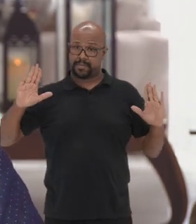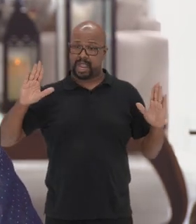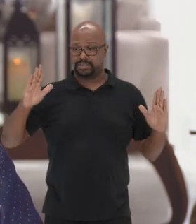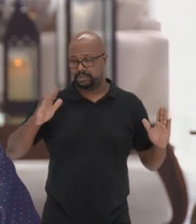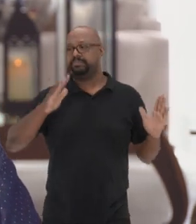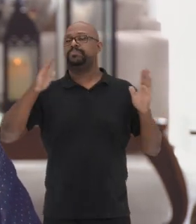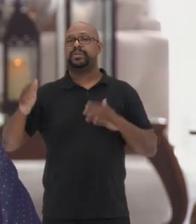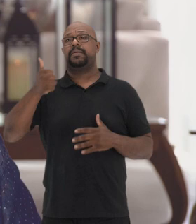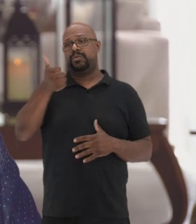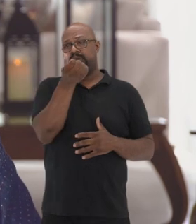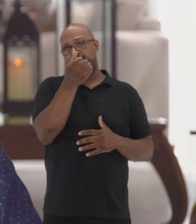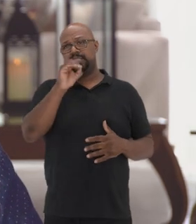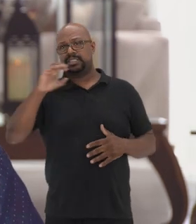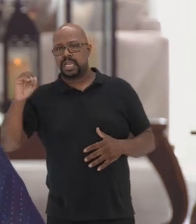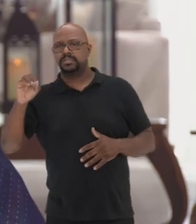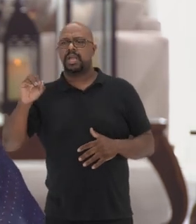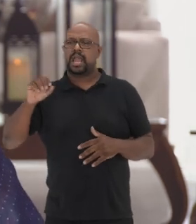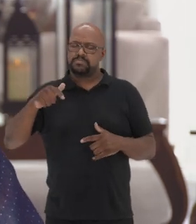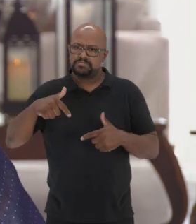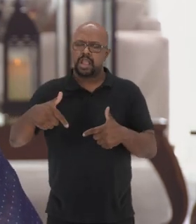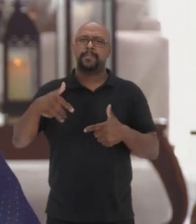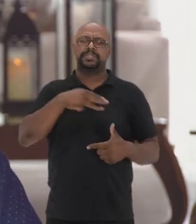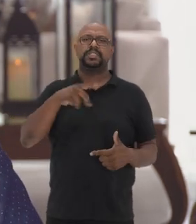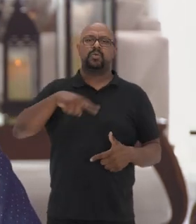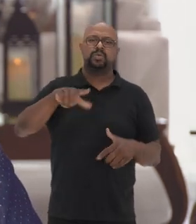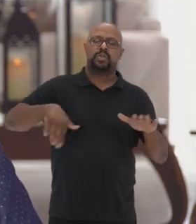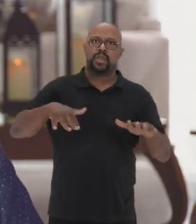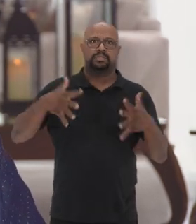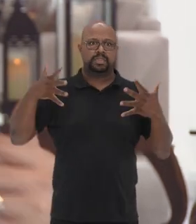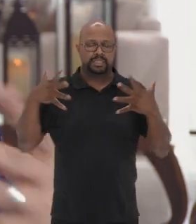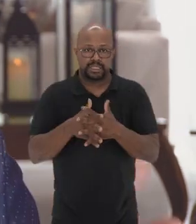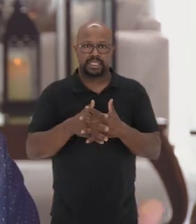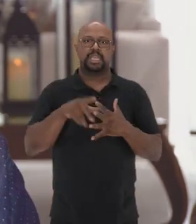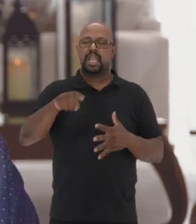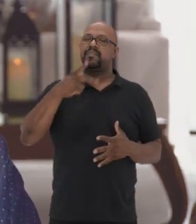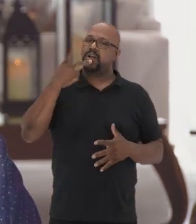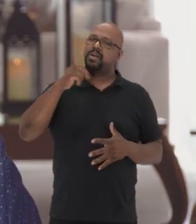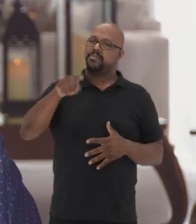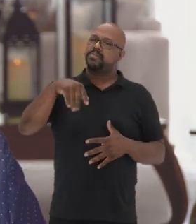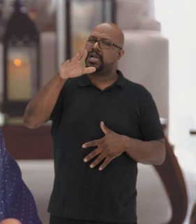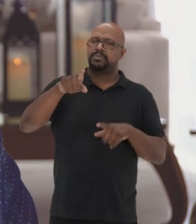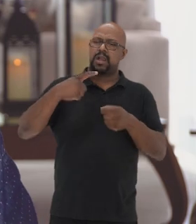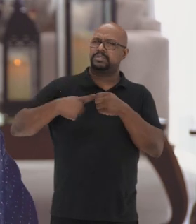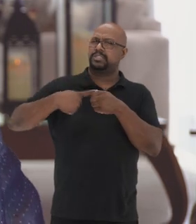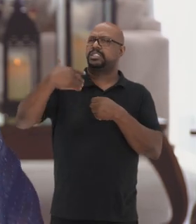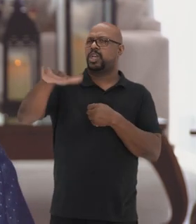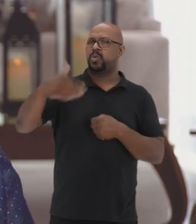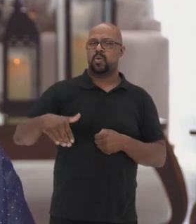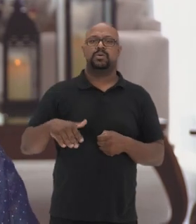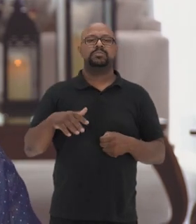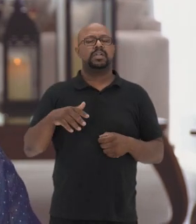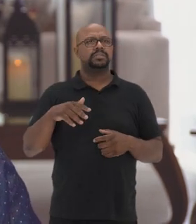as missões do litoral já começaram a entrar em colapso e a ordem passou a desbravar o interior os índios